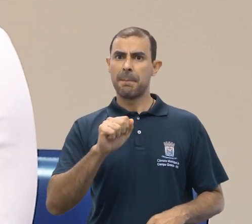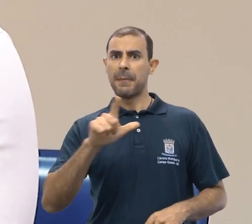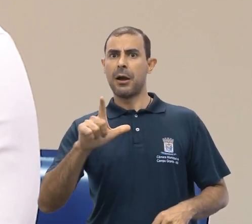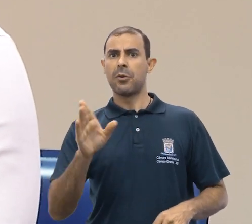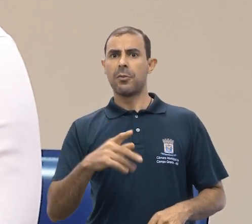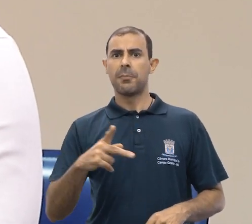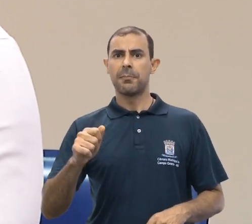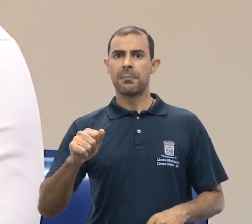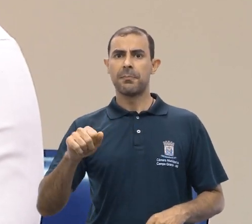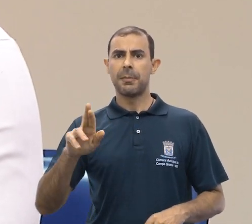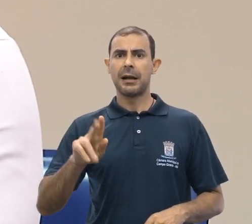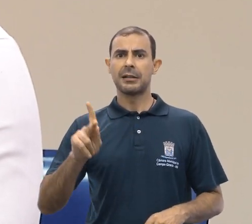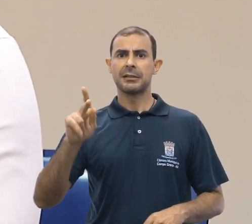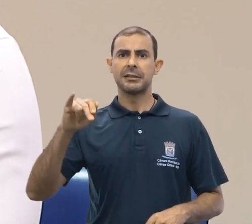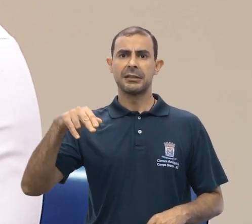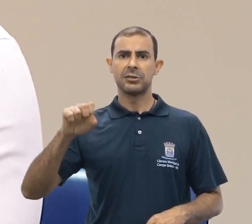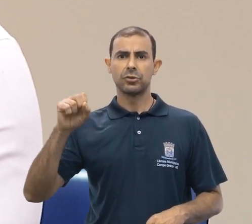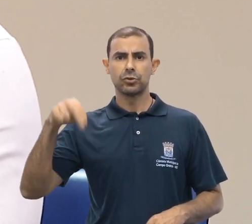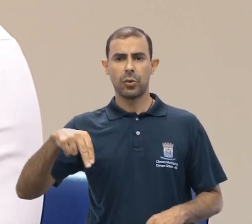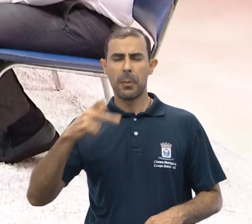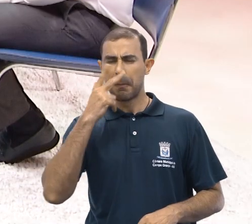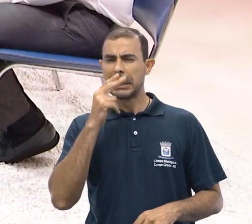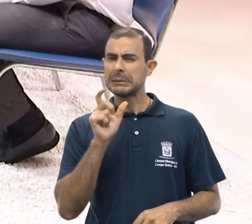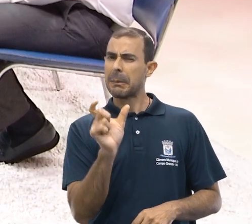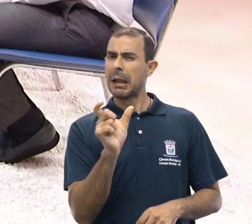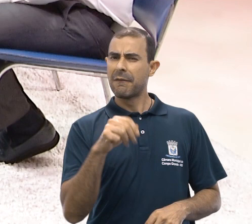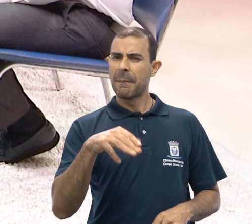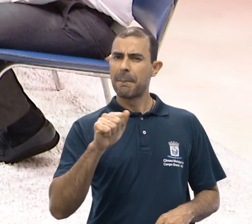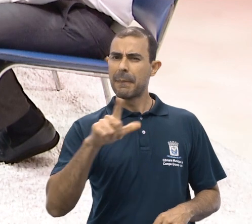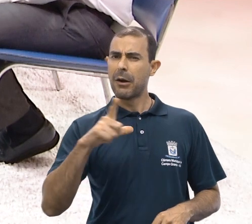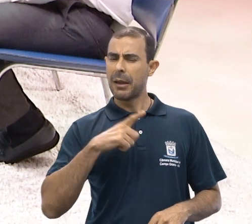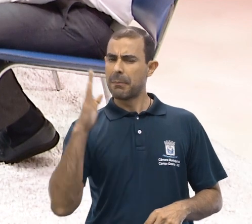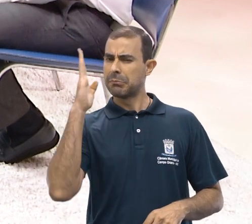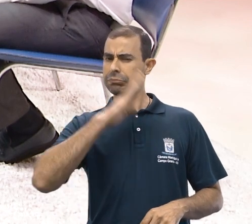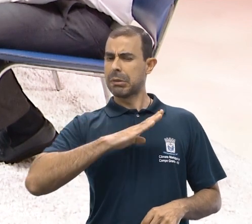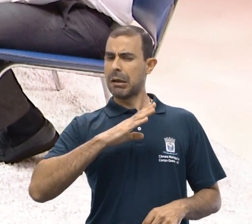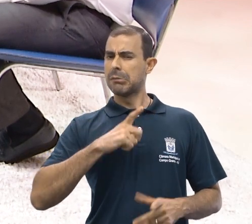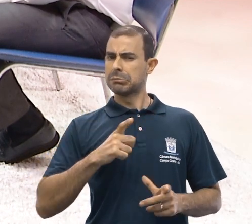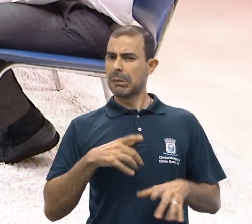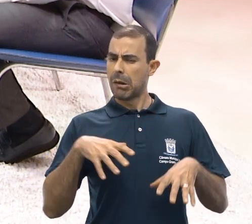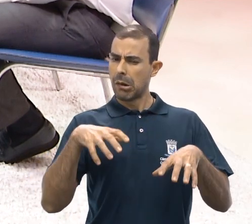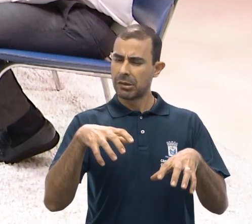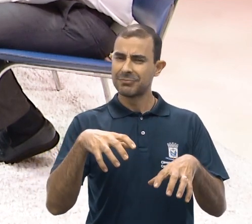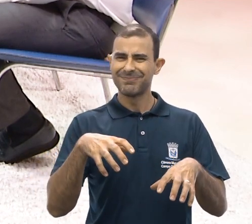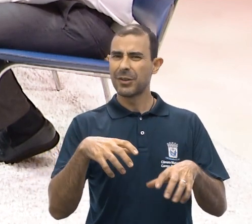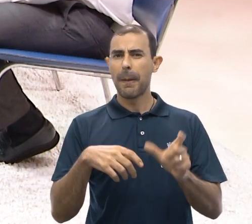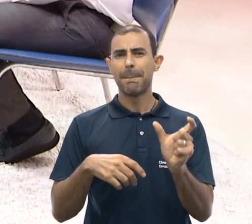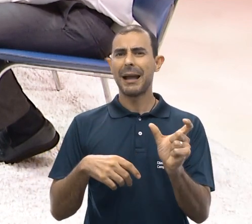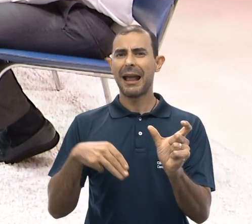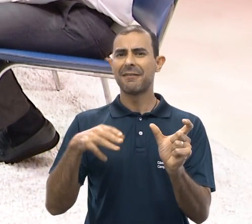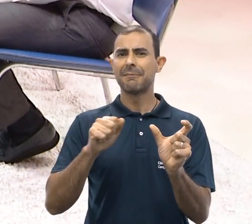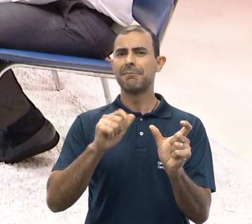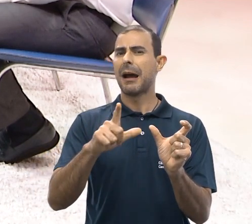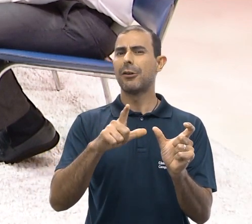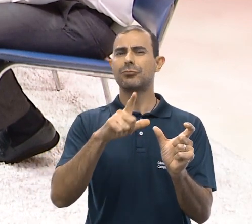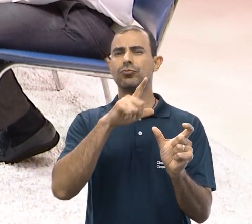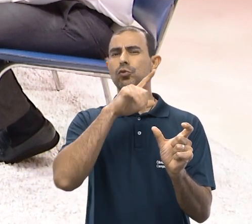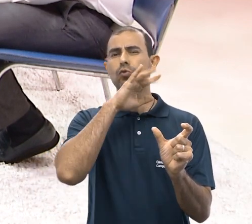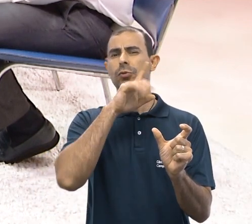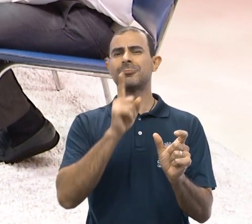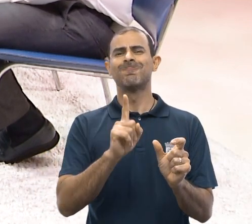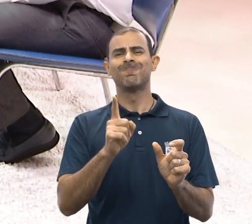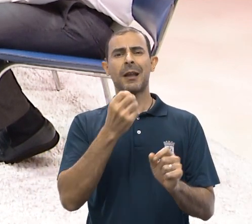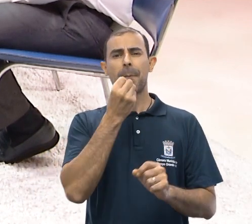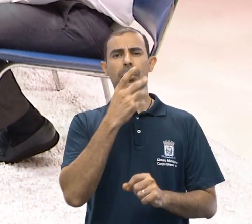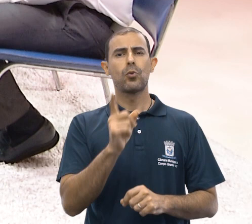mal de Parkinson é uma coisa meio tem um tom sombrio, que talvez seja um pouco interessante abolir. Que